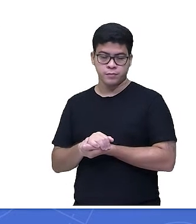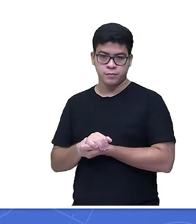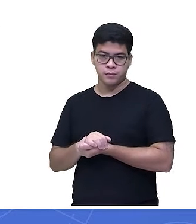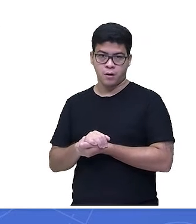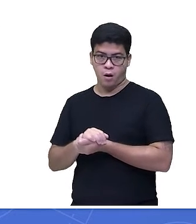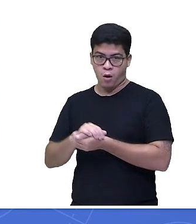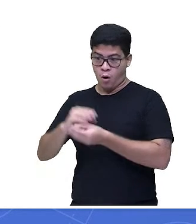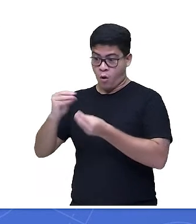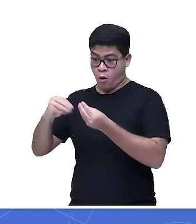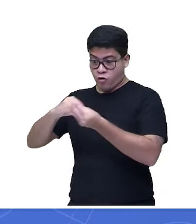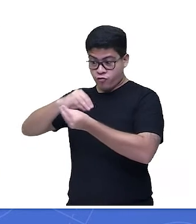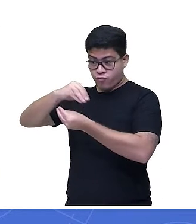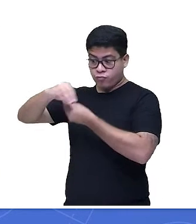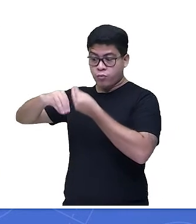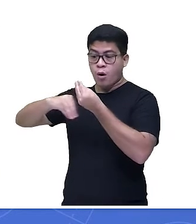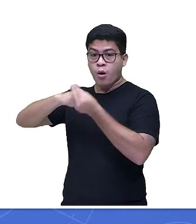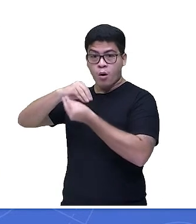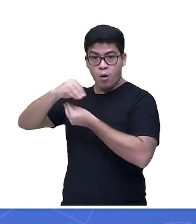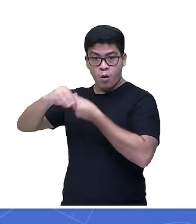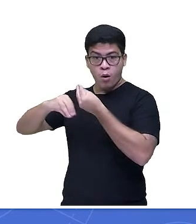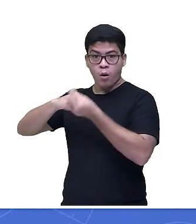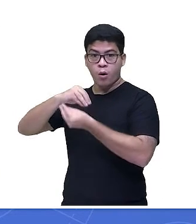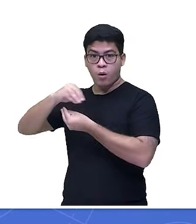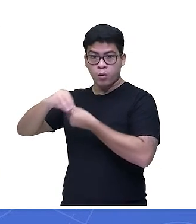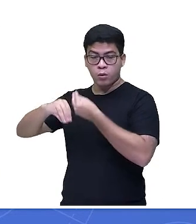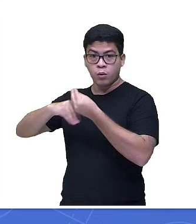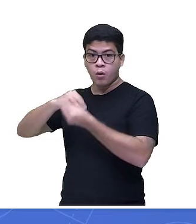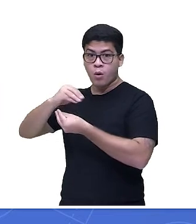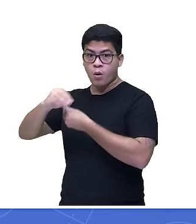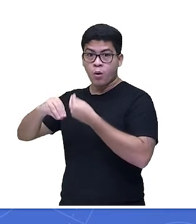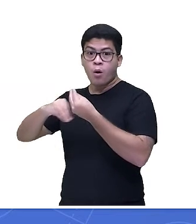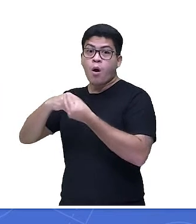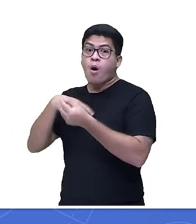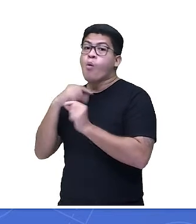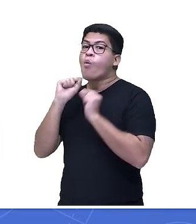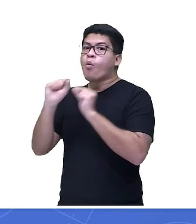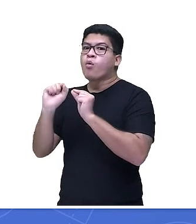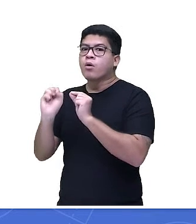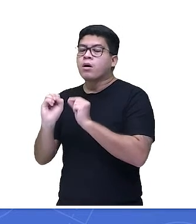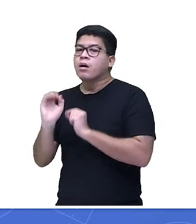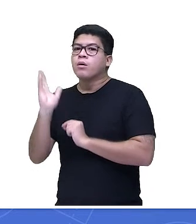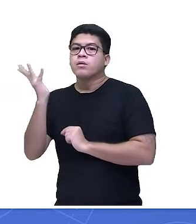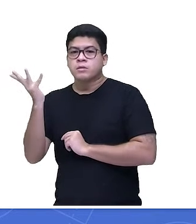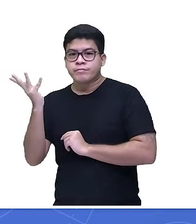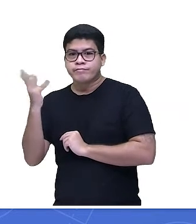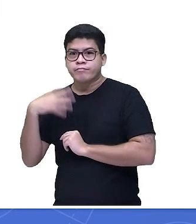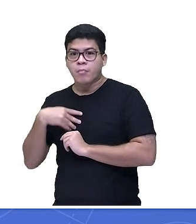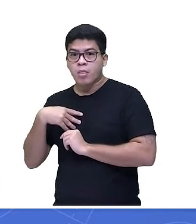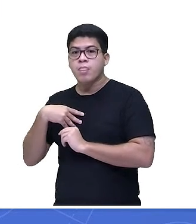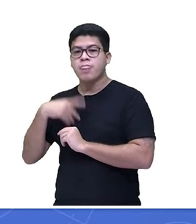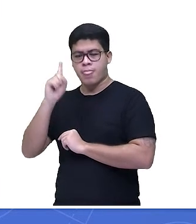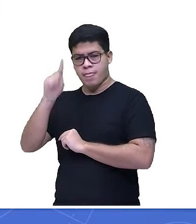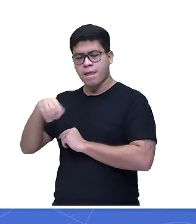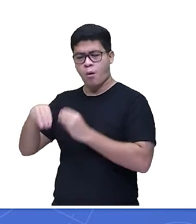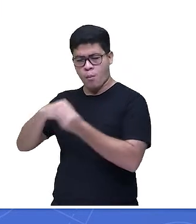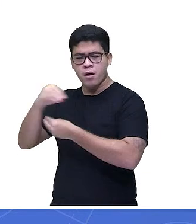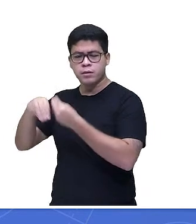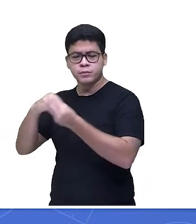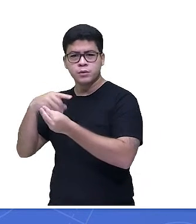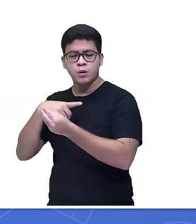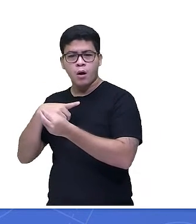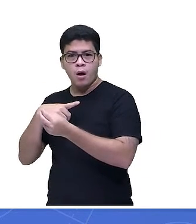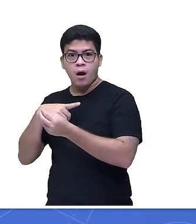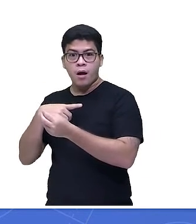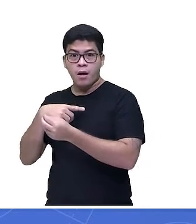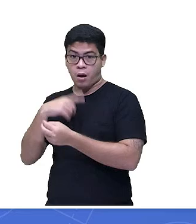sal aqui na água, o que eu vou ter agora? Uma mistura